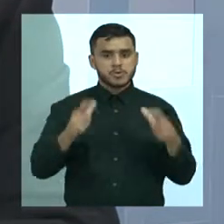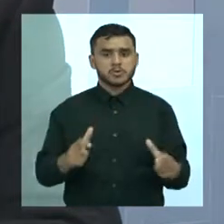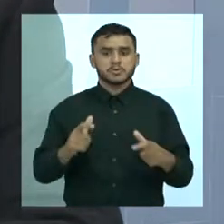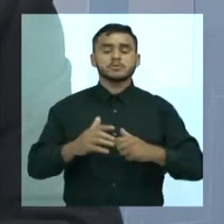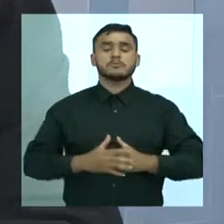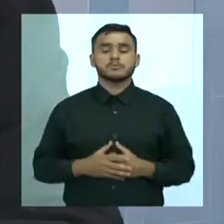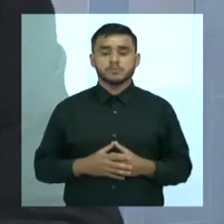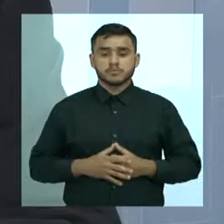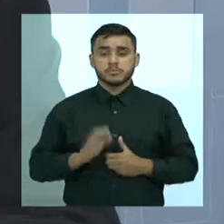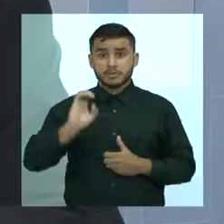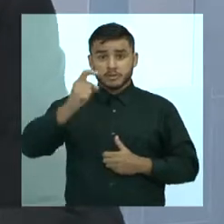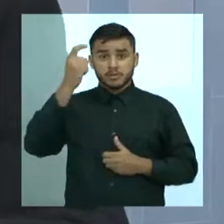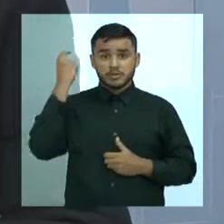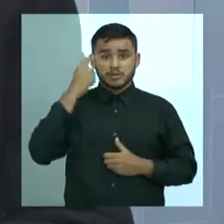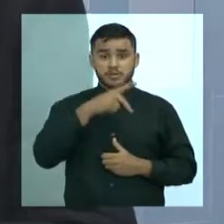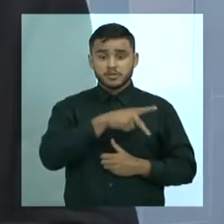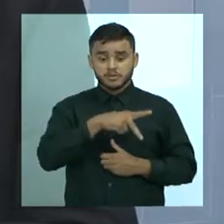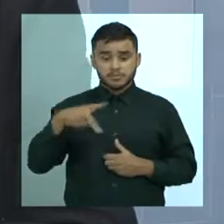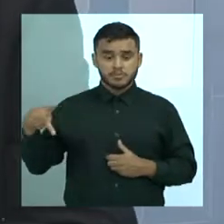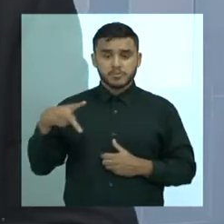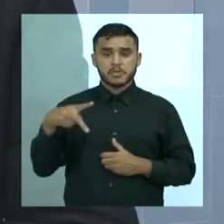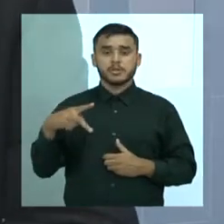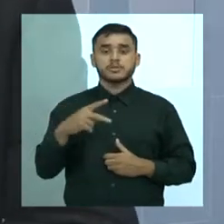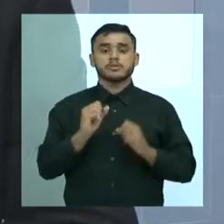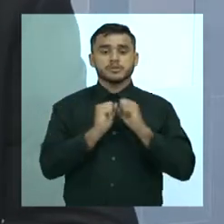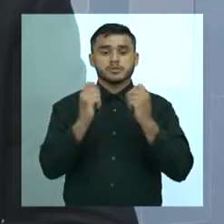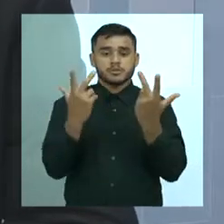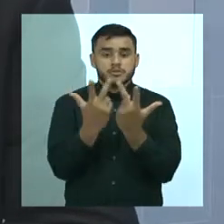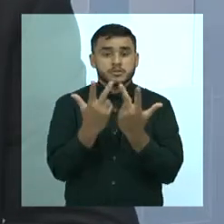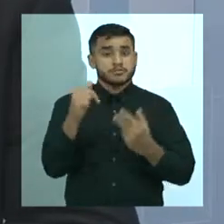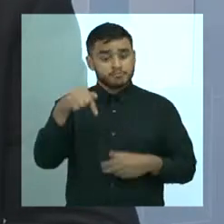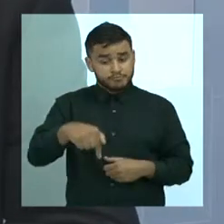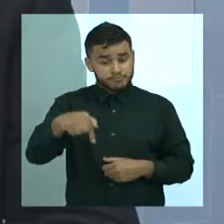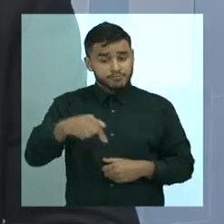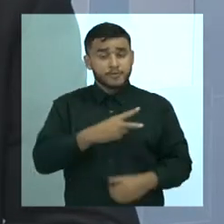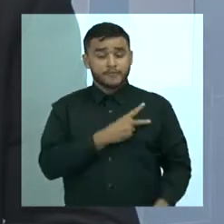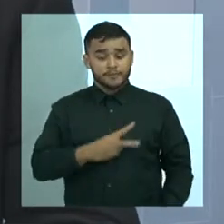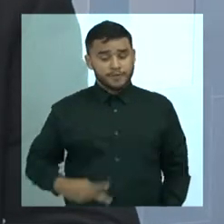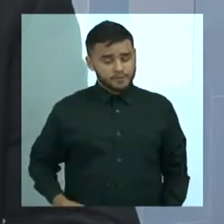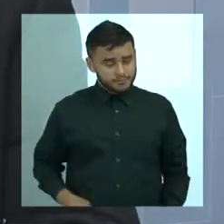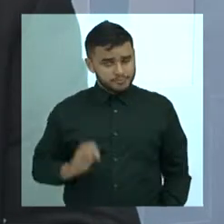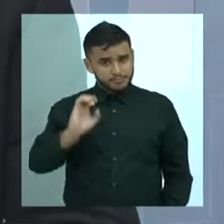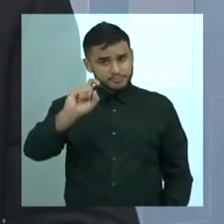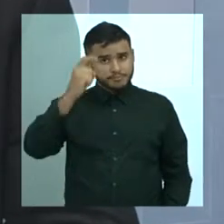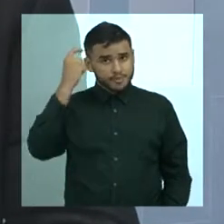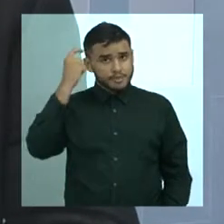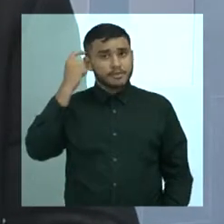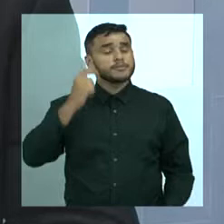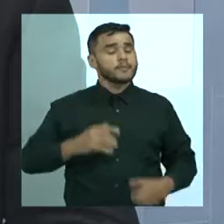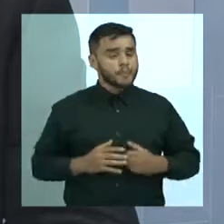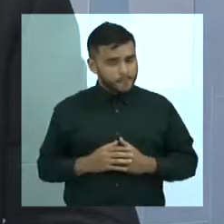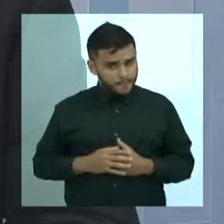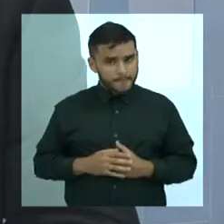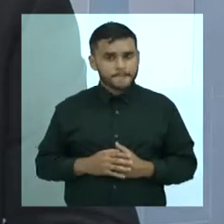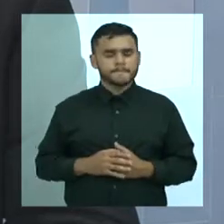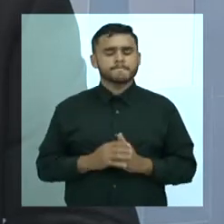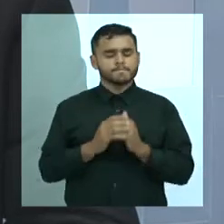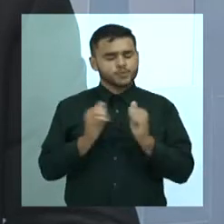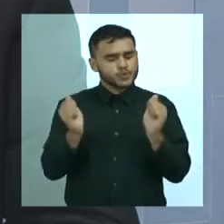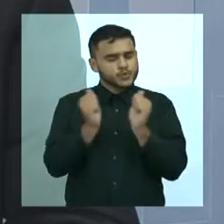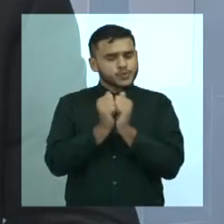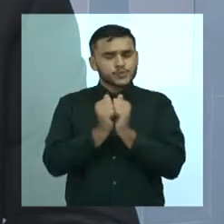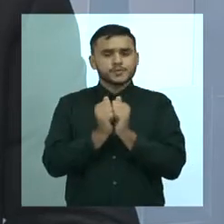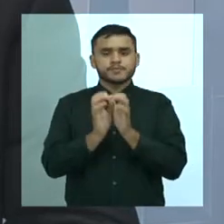foi presidente dessa casa. Ex-vereador de Fortaleza. Ex-vereador de Fortaleza e que sempre manteve um aliado